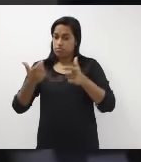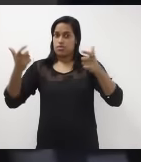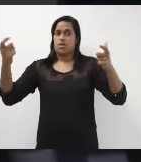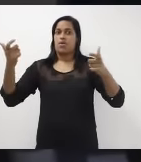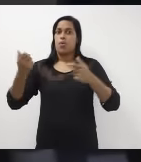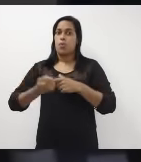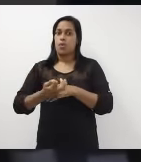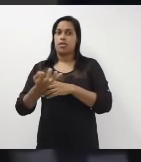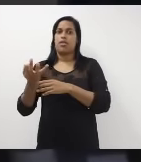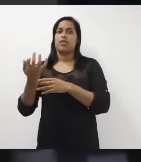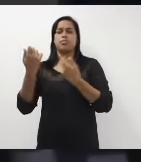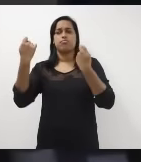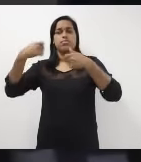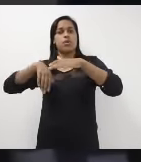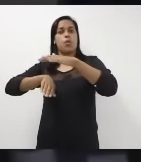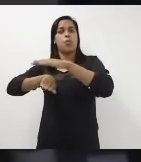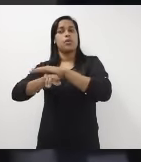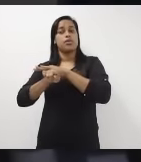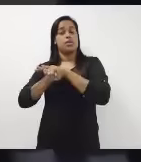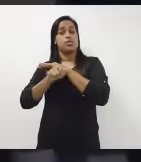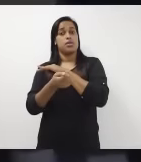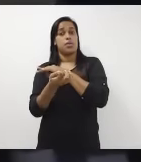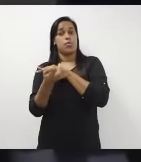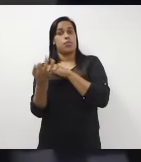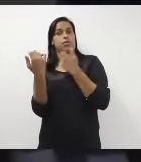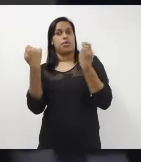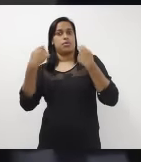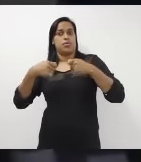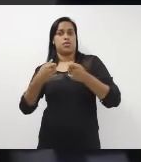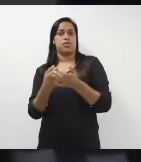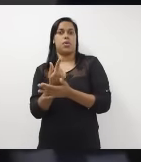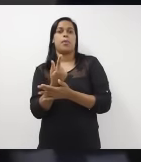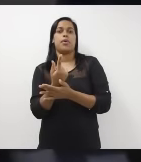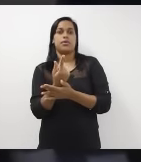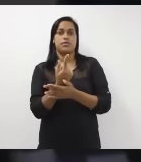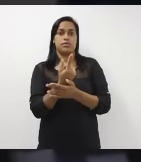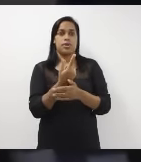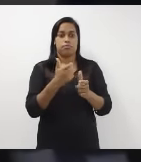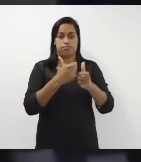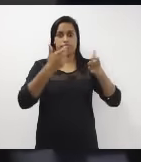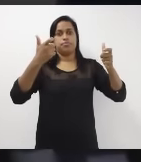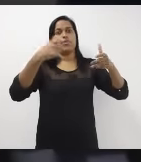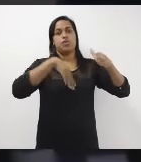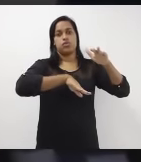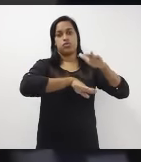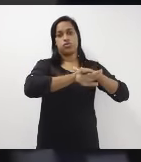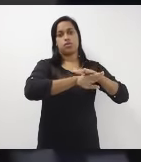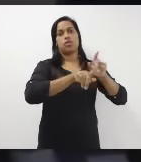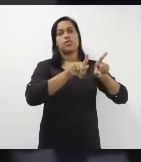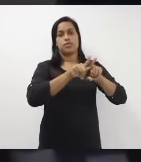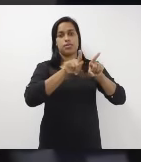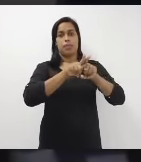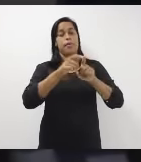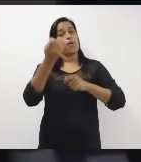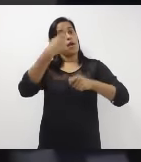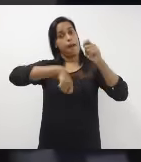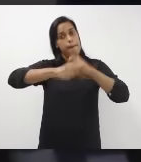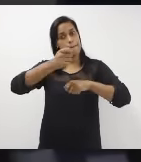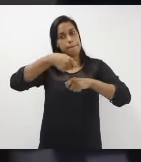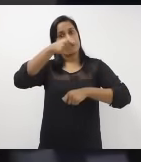vou armazenar essa quantidade maior que foi comprada. Então, maior vai ser o estoque médio, maiores os juros sobre o capital investido em